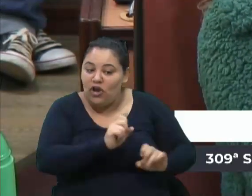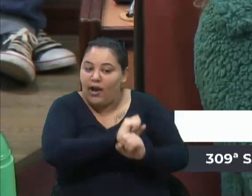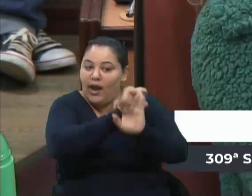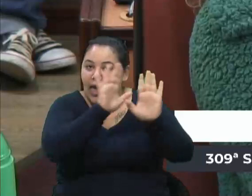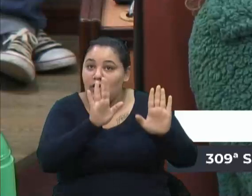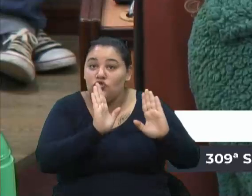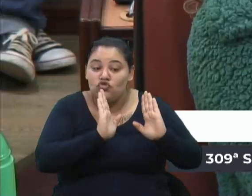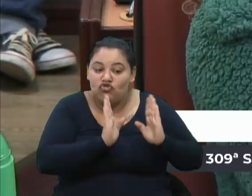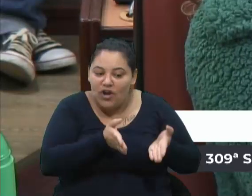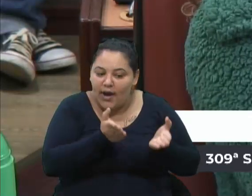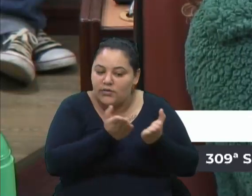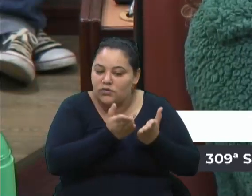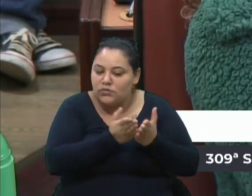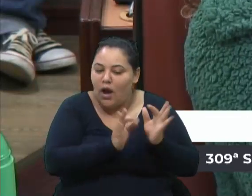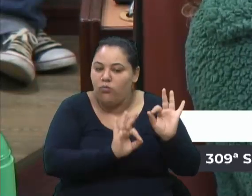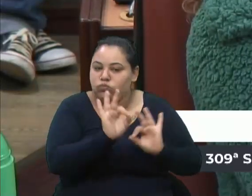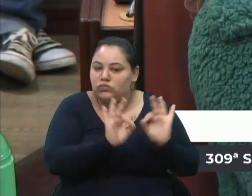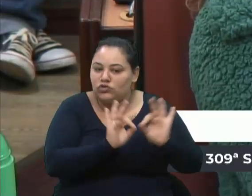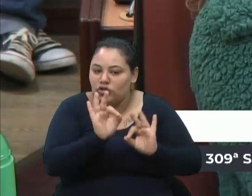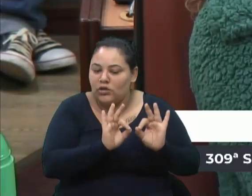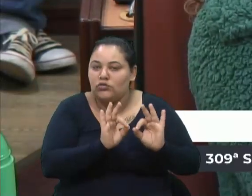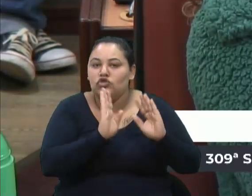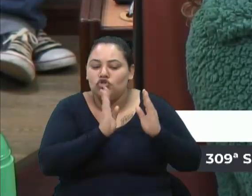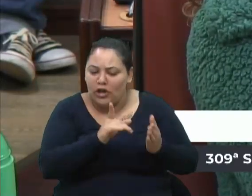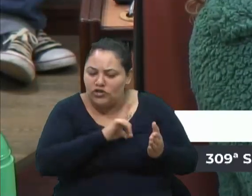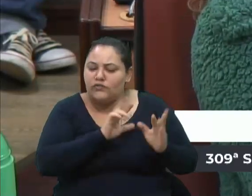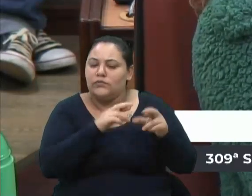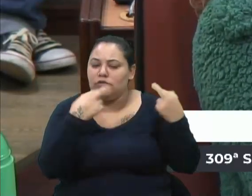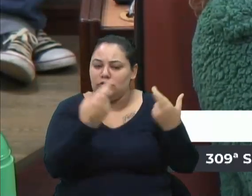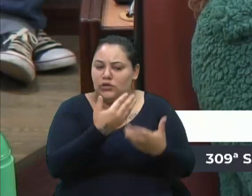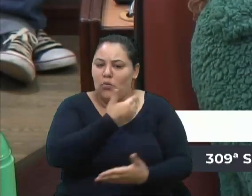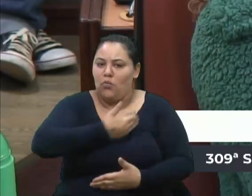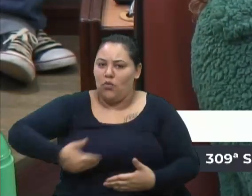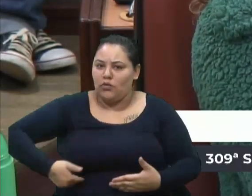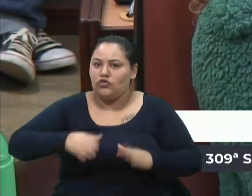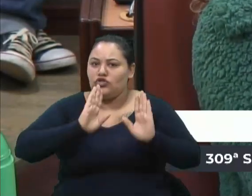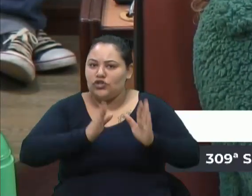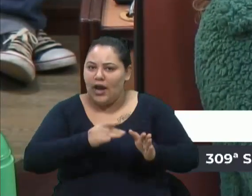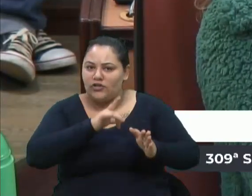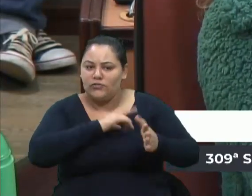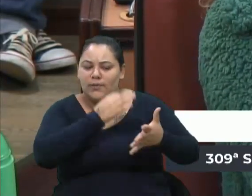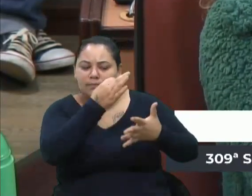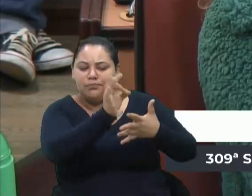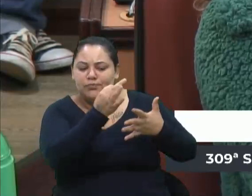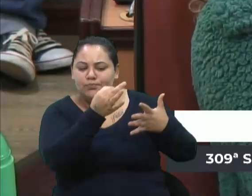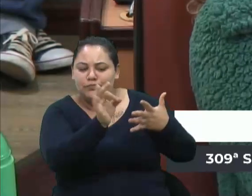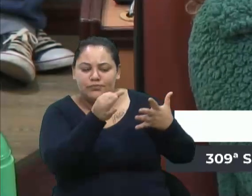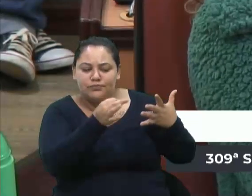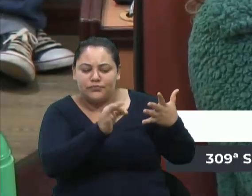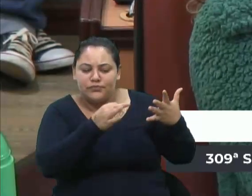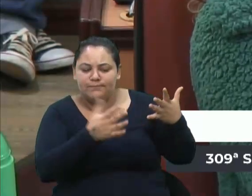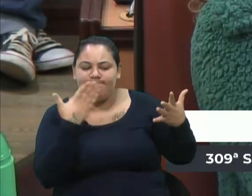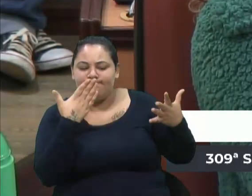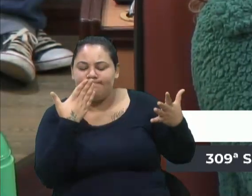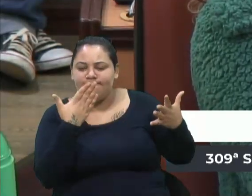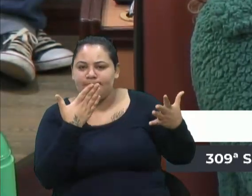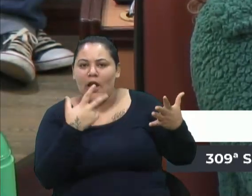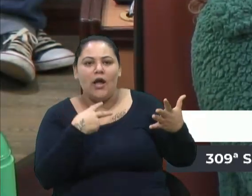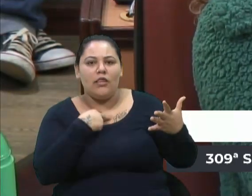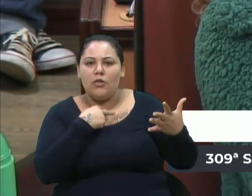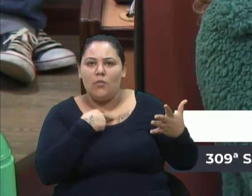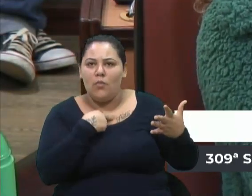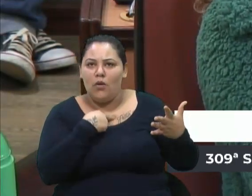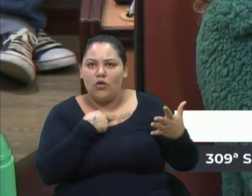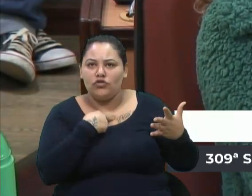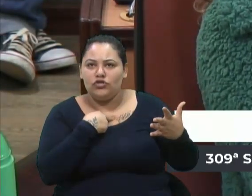já foi estudado já tivemos audiências públicas já tivemos apontamentos e não se pode desperdiçar tudo